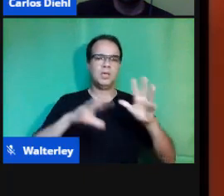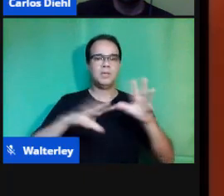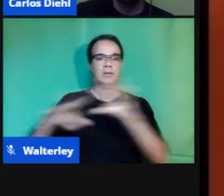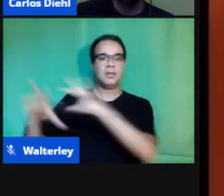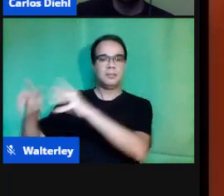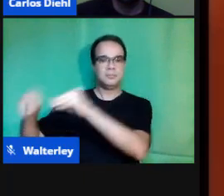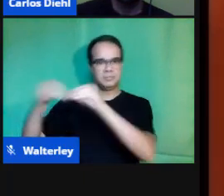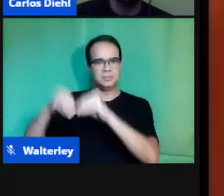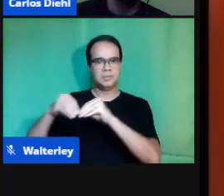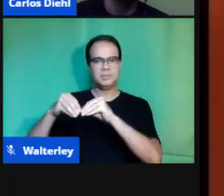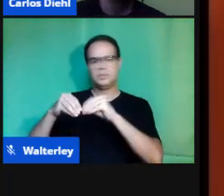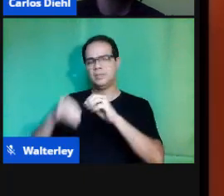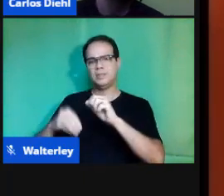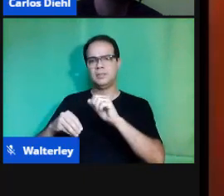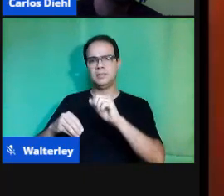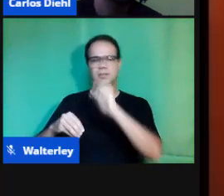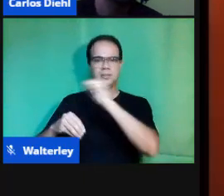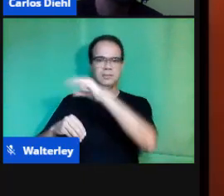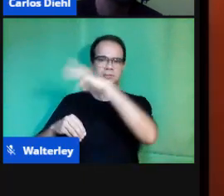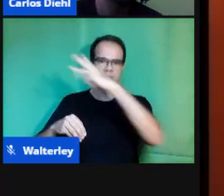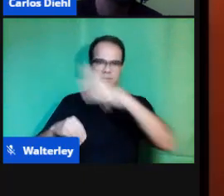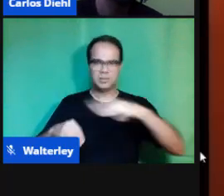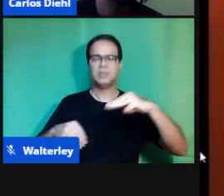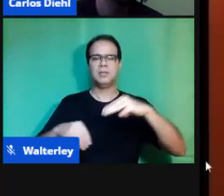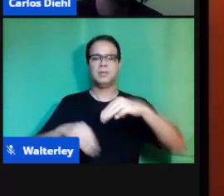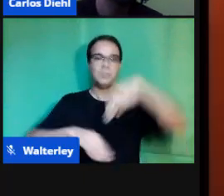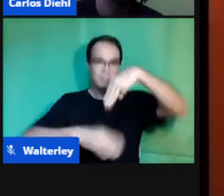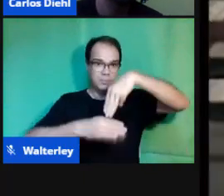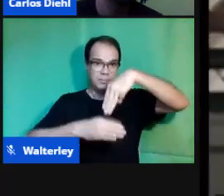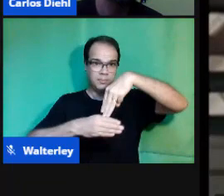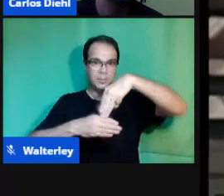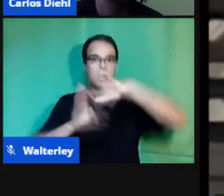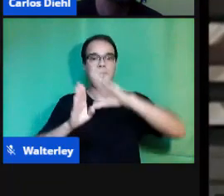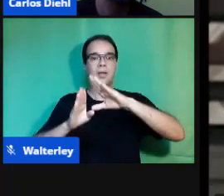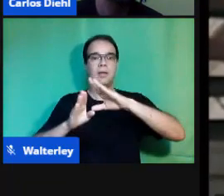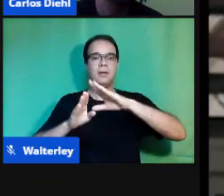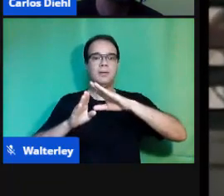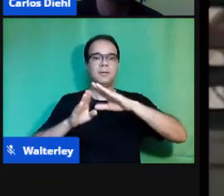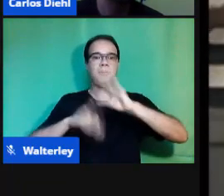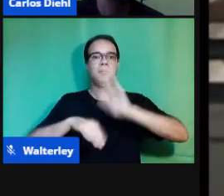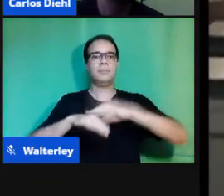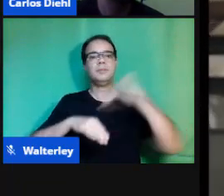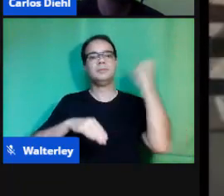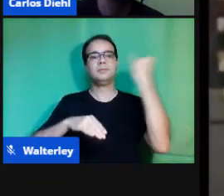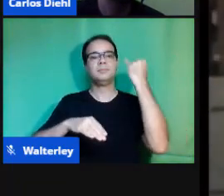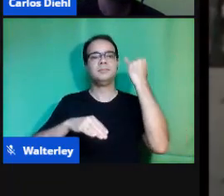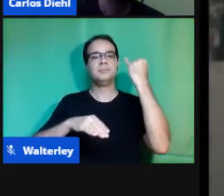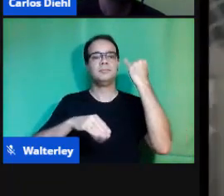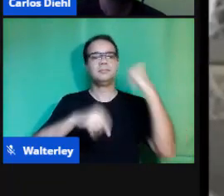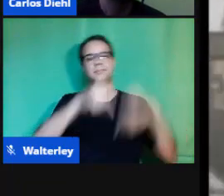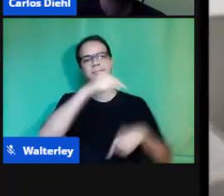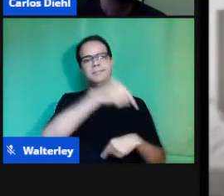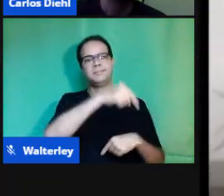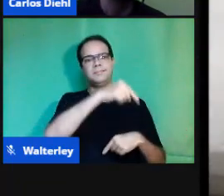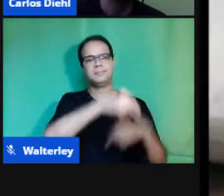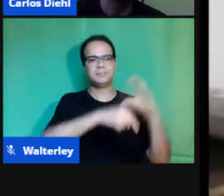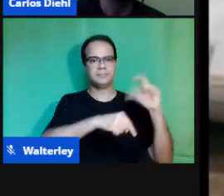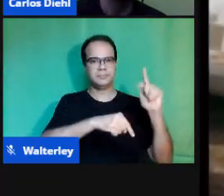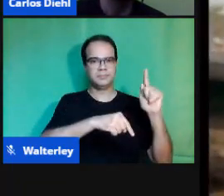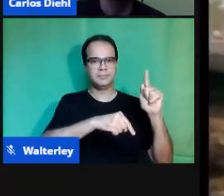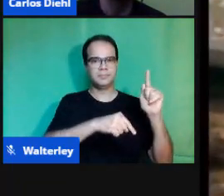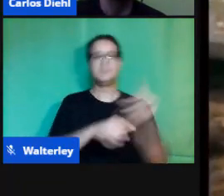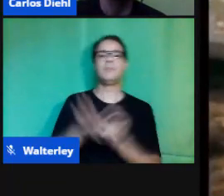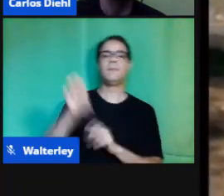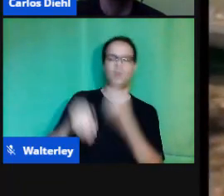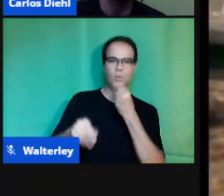forte aqui na capital do estado de Mato Grosso do Sul. Há 23 anos, o seu Calixto Balbino deixou a aldeia Cachoeirinha,